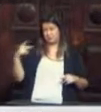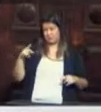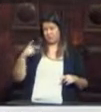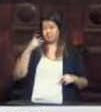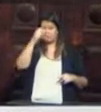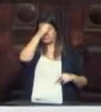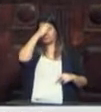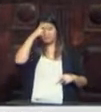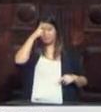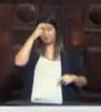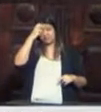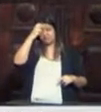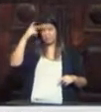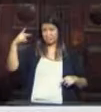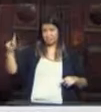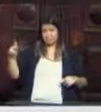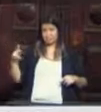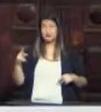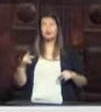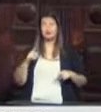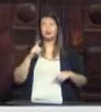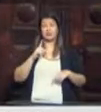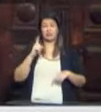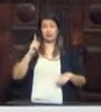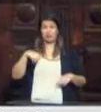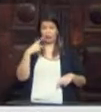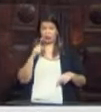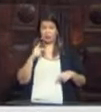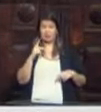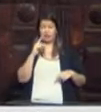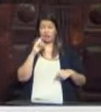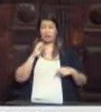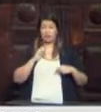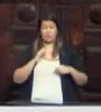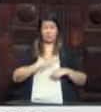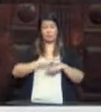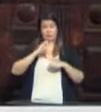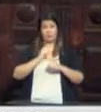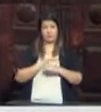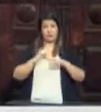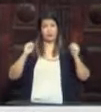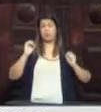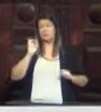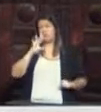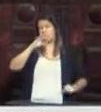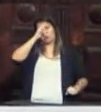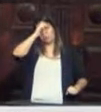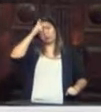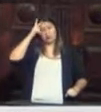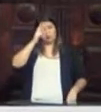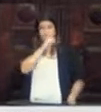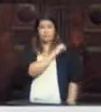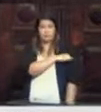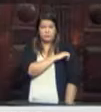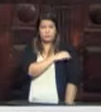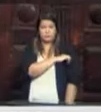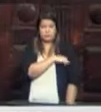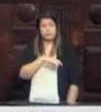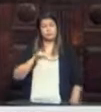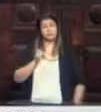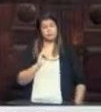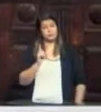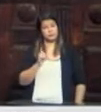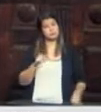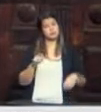que esse que é um dos maiores, se não o maior evento do planeta, não é apenas para a cidade do Rio de Janeiro, mas é para o Brasil e